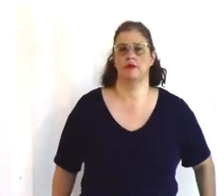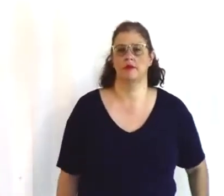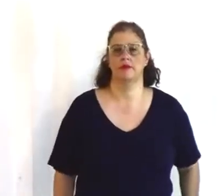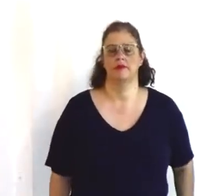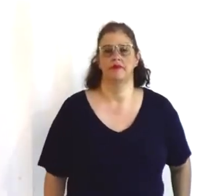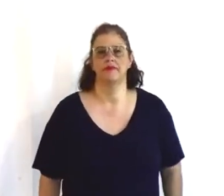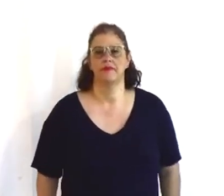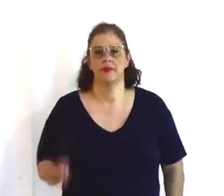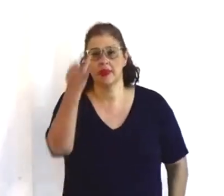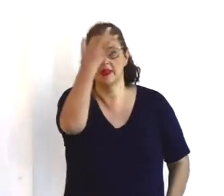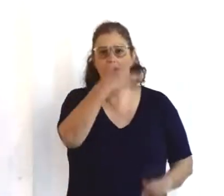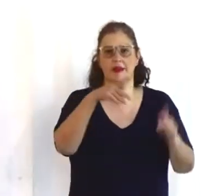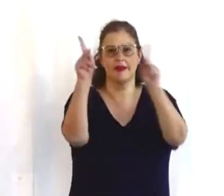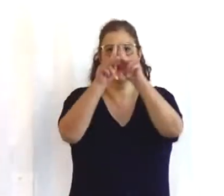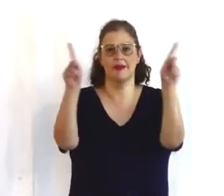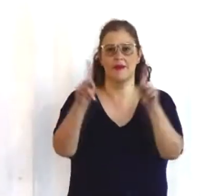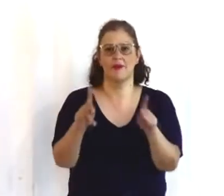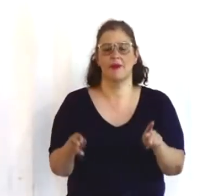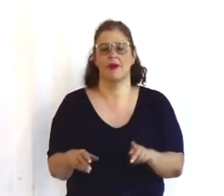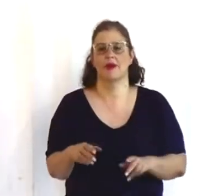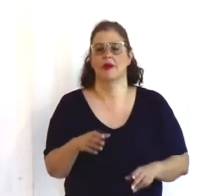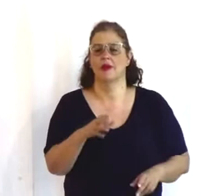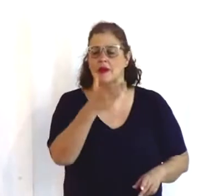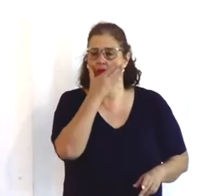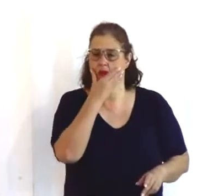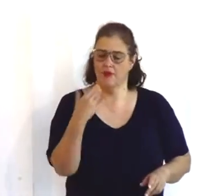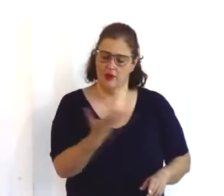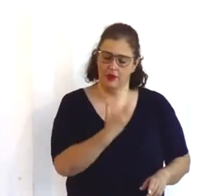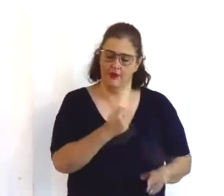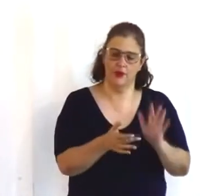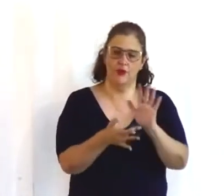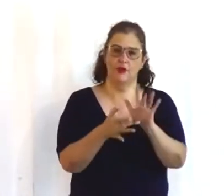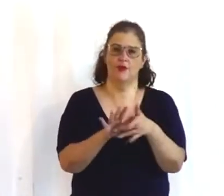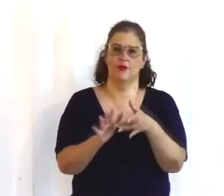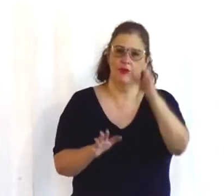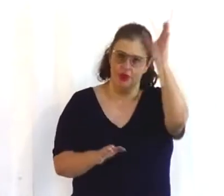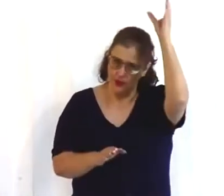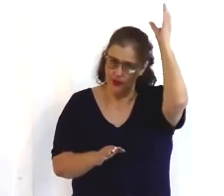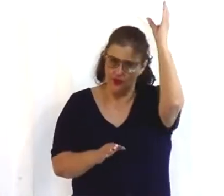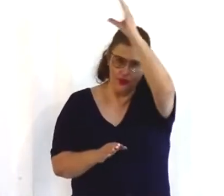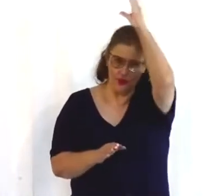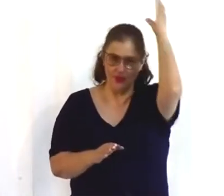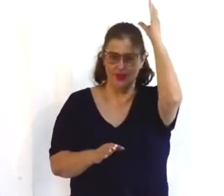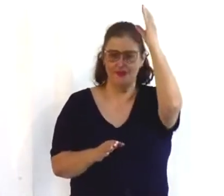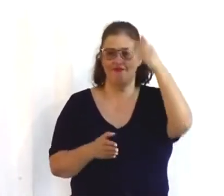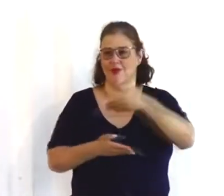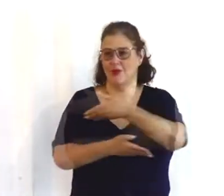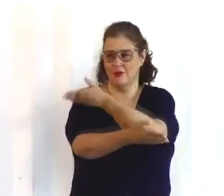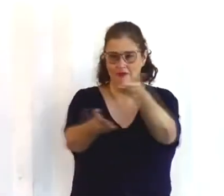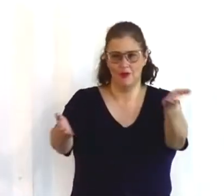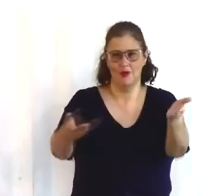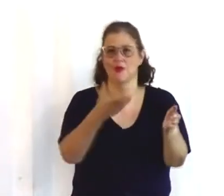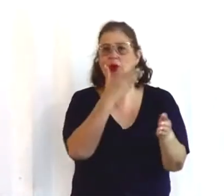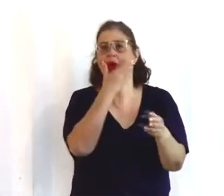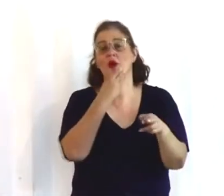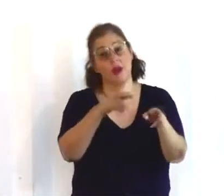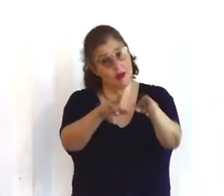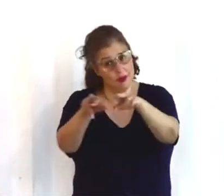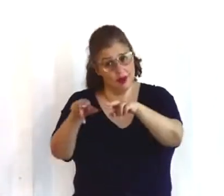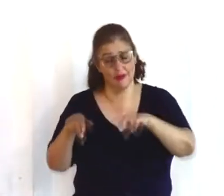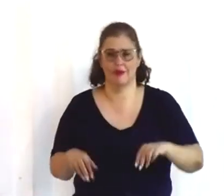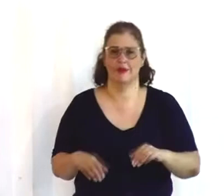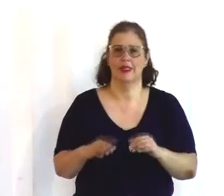a graça e a paz do nosso Senhor e Salvador Jesus Cristo sejam com todos os nossos irmãos e irmãs em seus